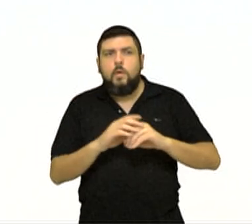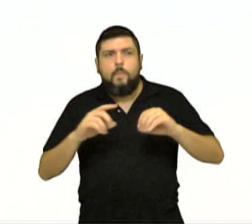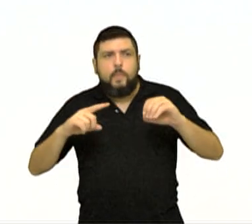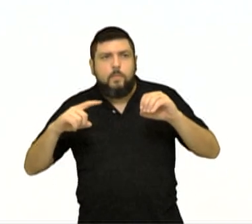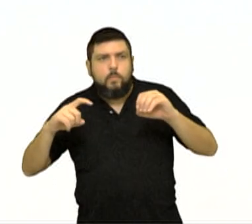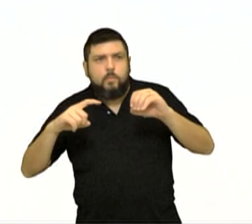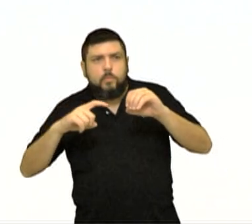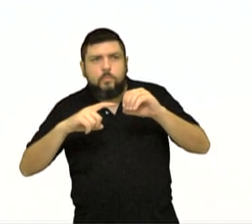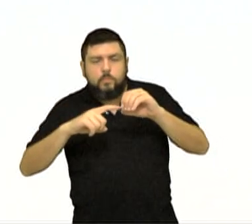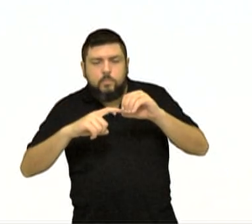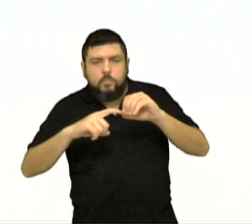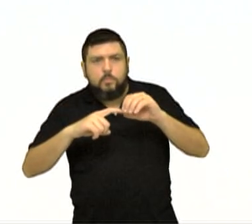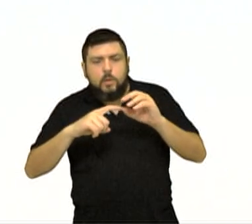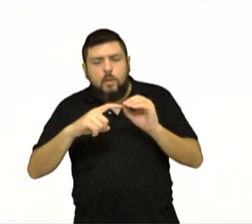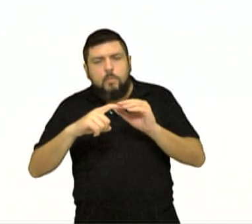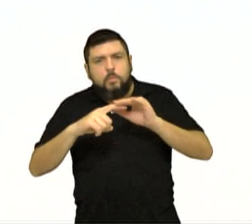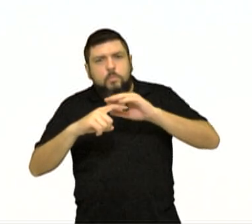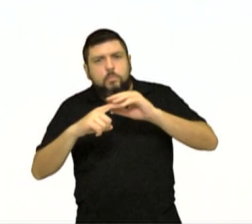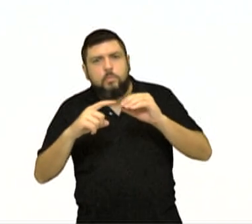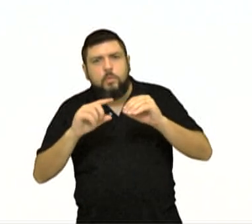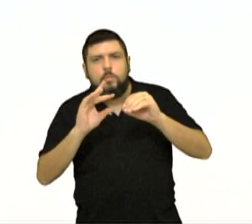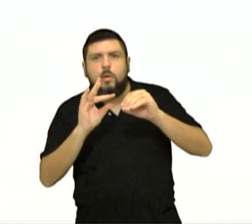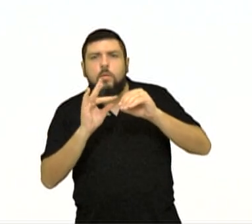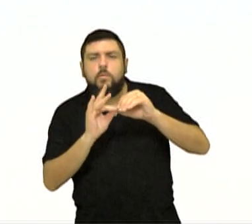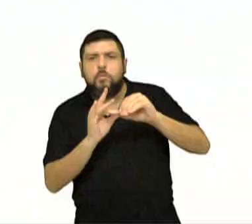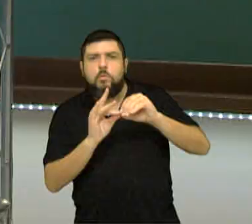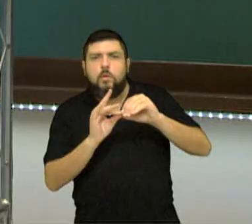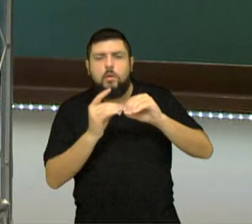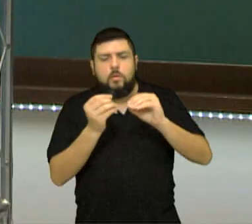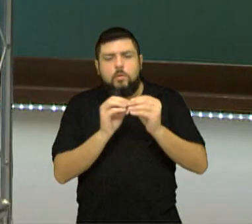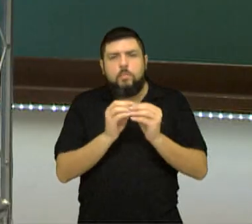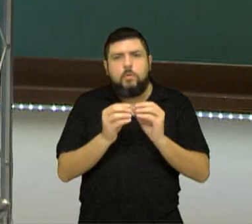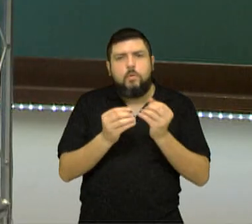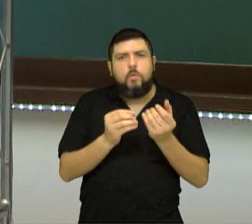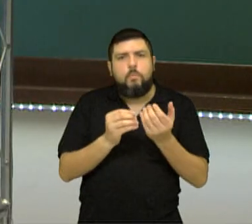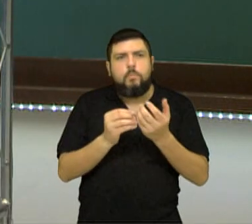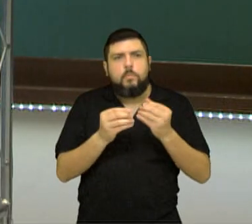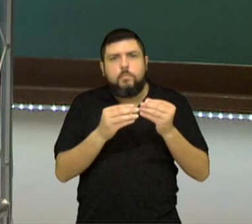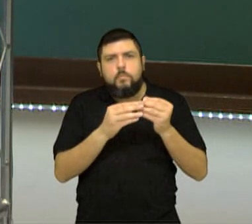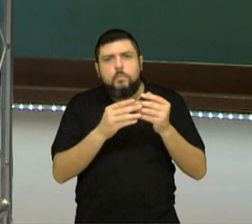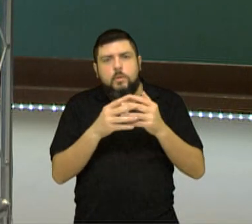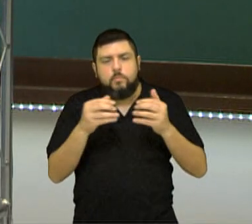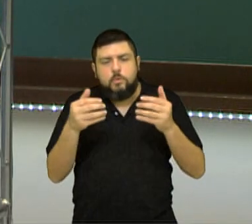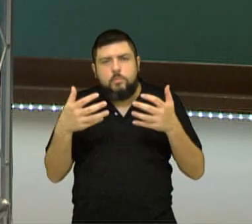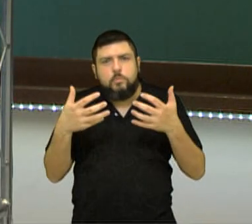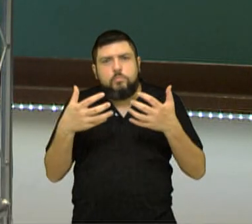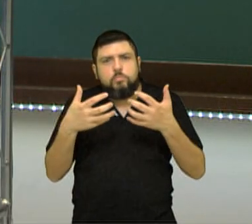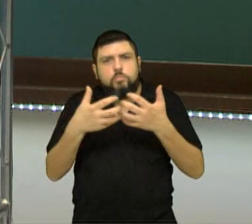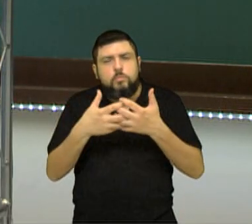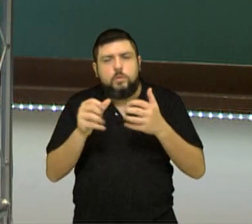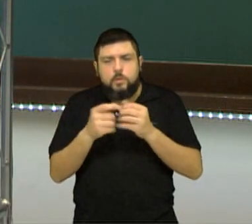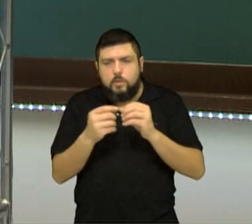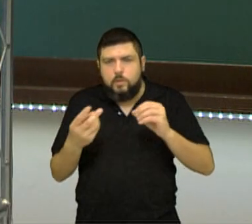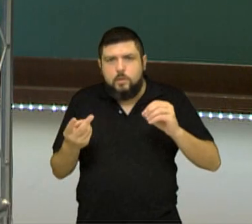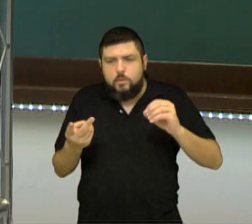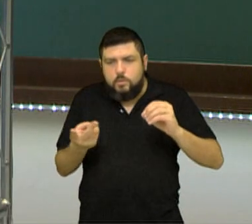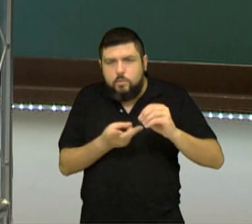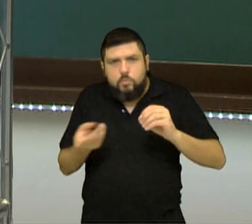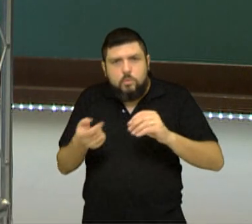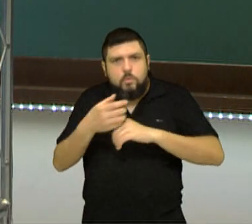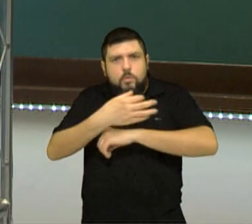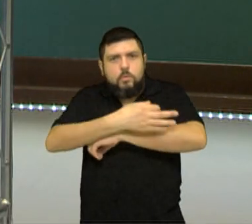que se encaixam uma nas outras e garantem a adesão entre elas. Essa coesão, né, entre as duas células, né, que depois